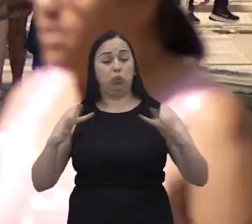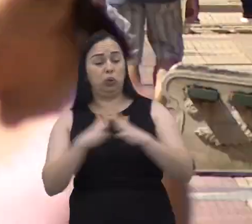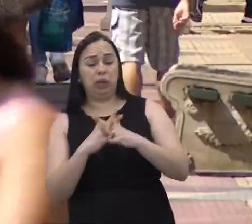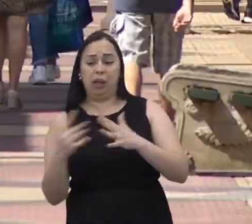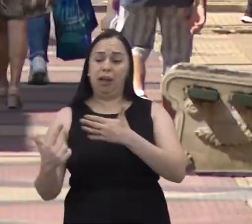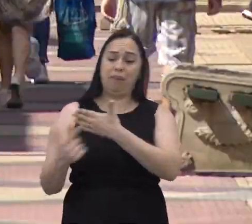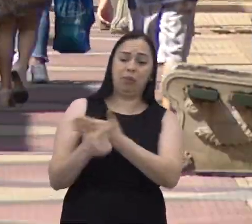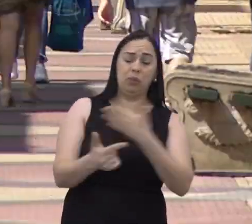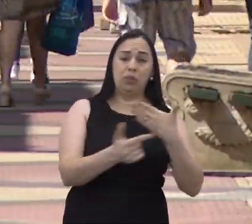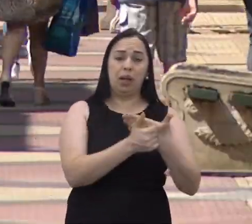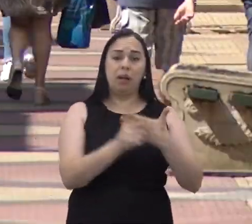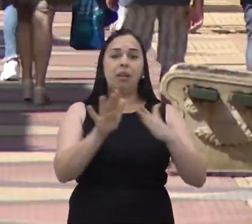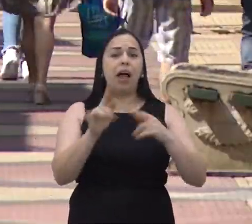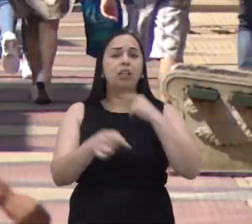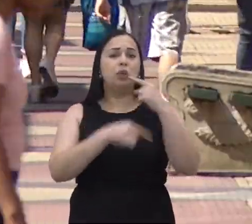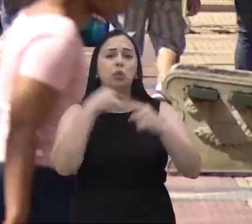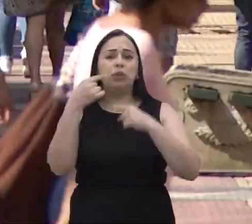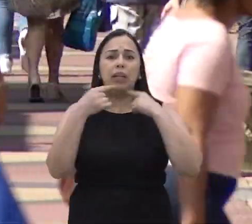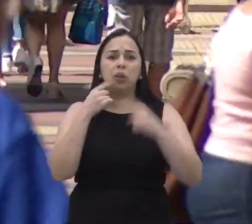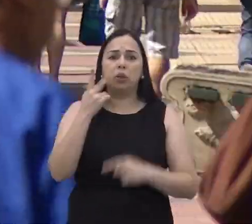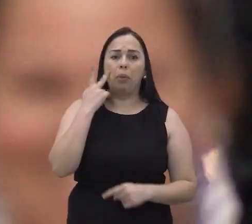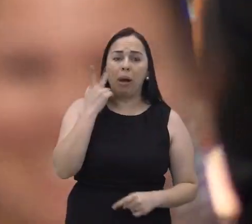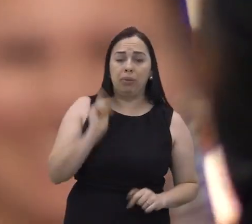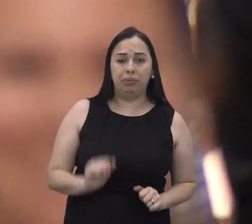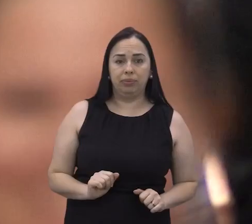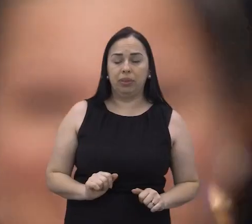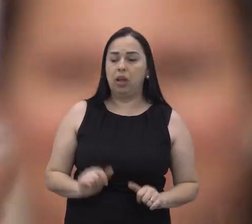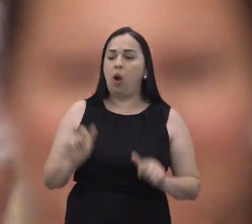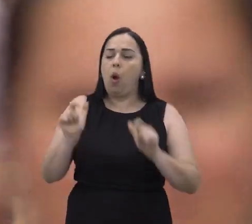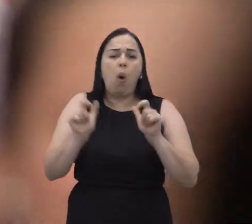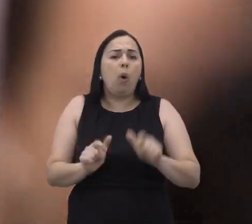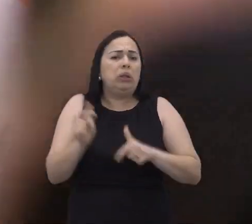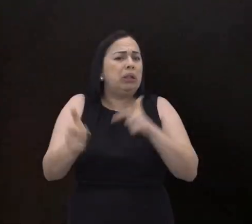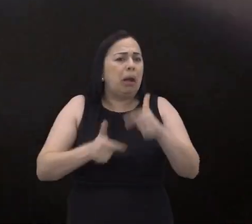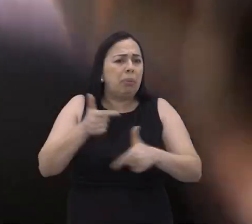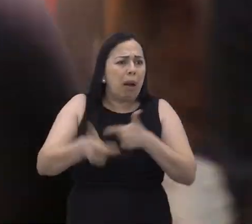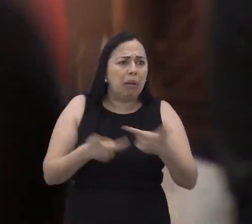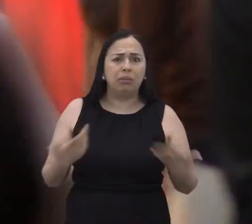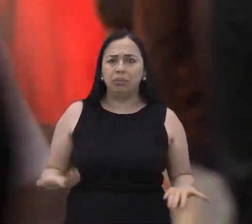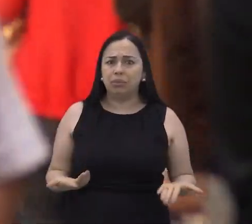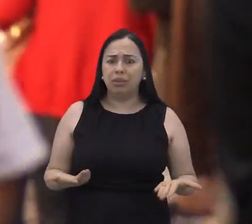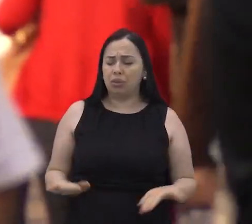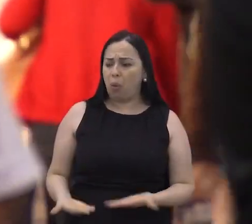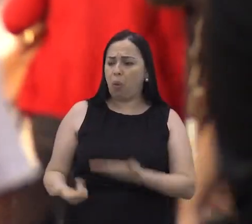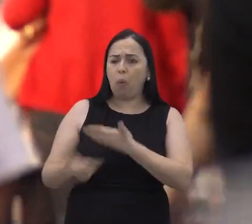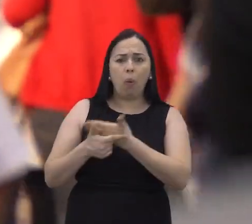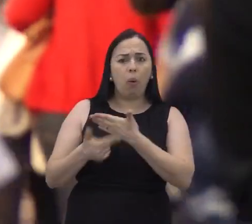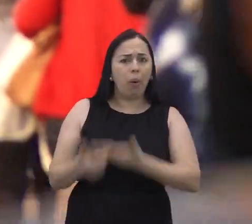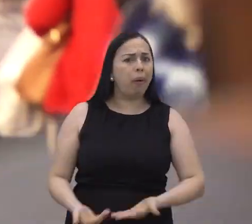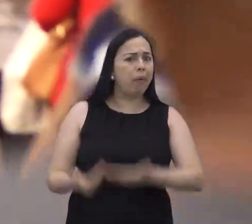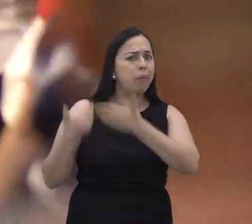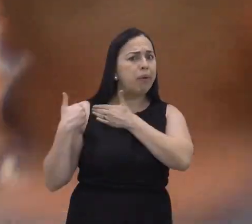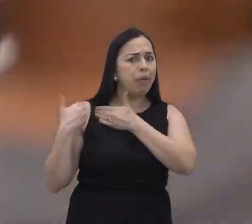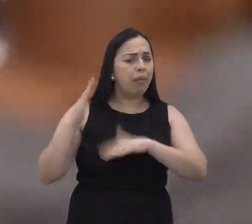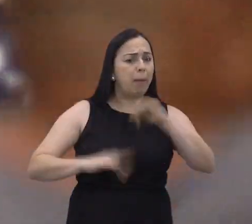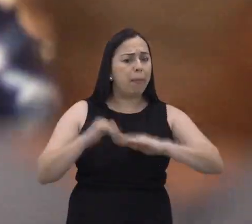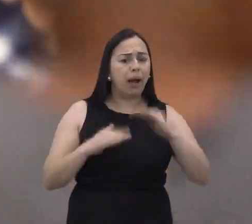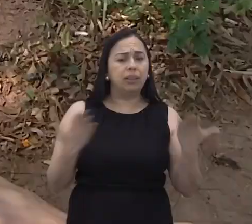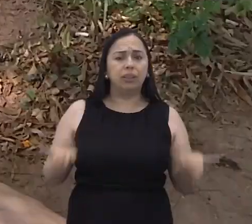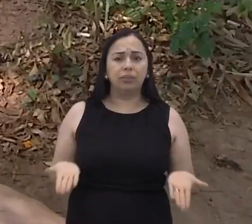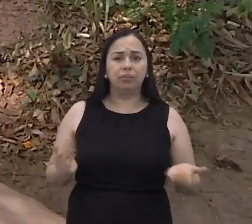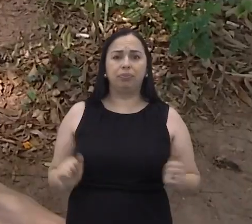confundindo. Dentre as dúvidas mais comuns estão onde eles trabalham e quais atribuições eles têm na